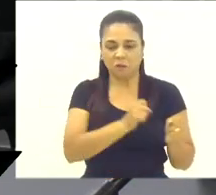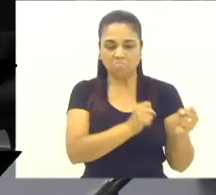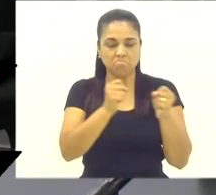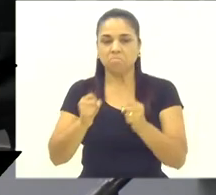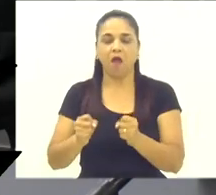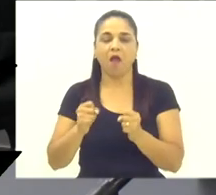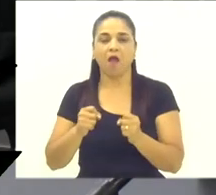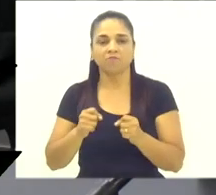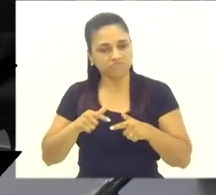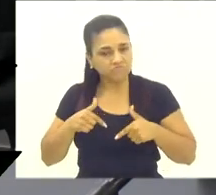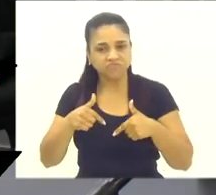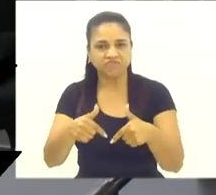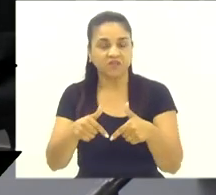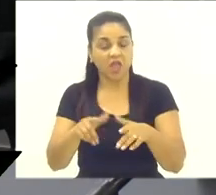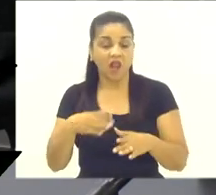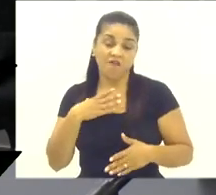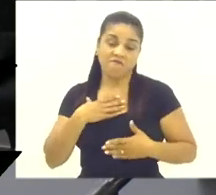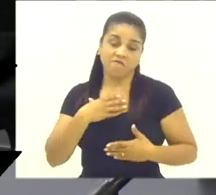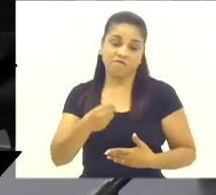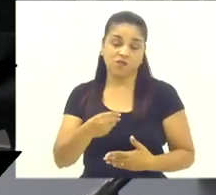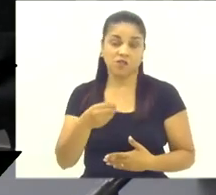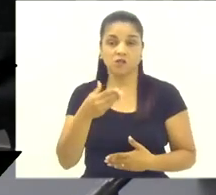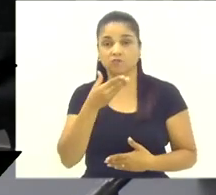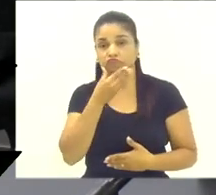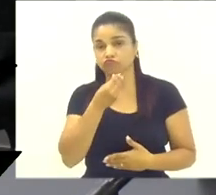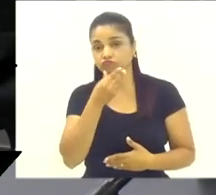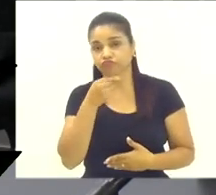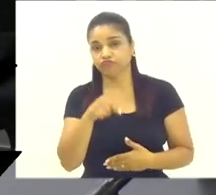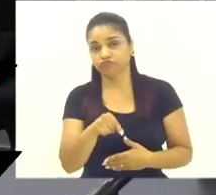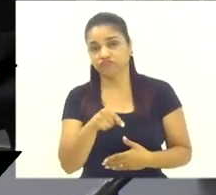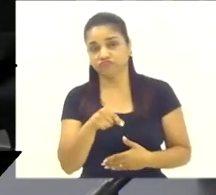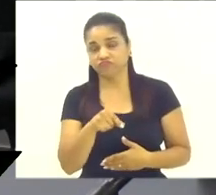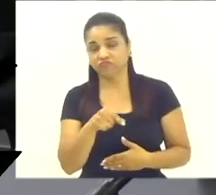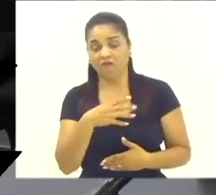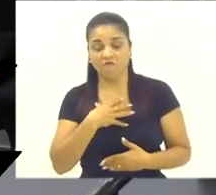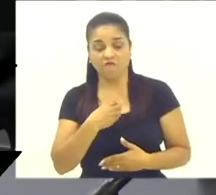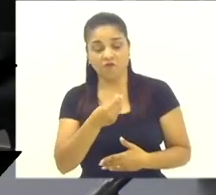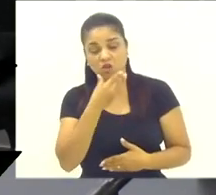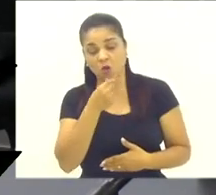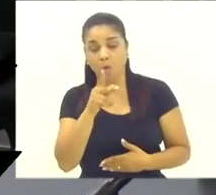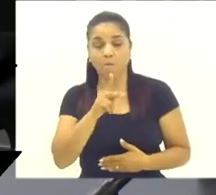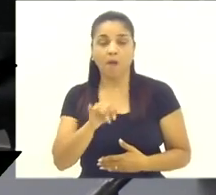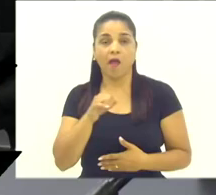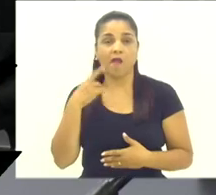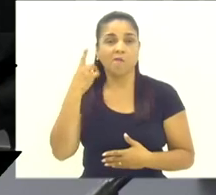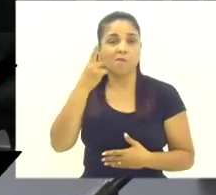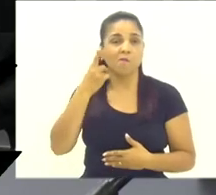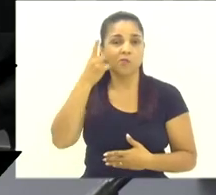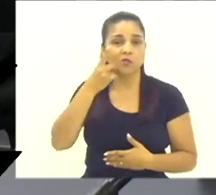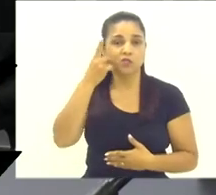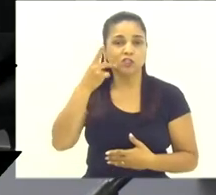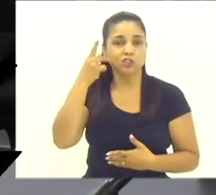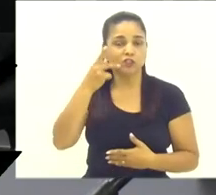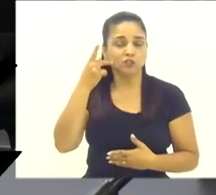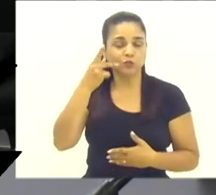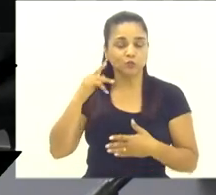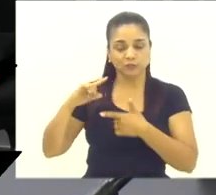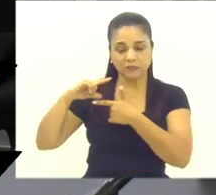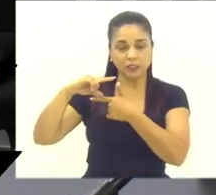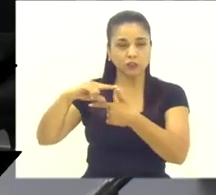de fato né Se ela é filha do enfim se o pai dela é um político tradicional o pai dela que vai